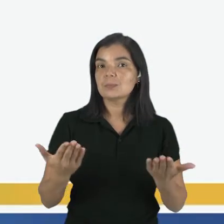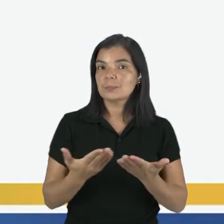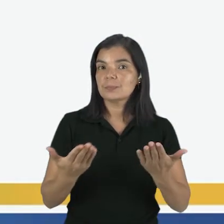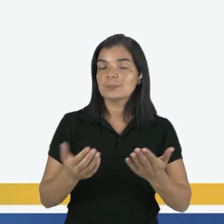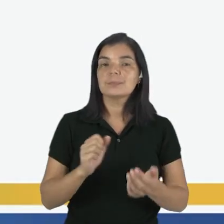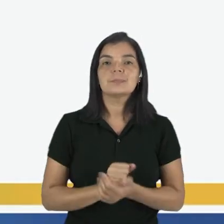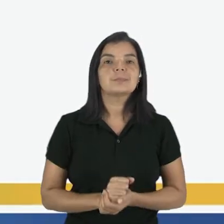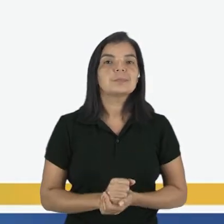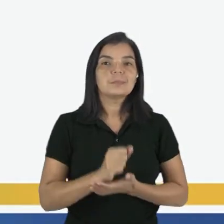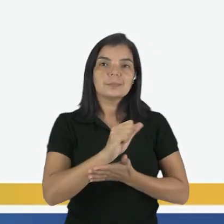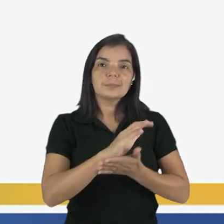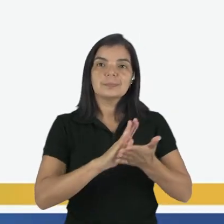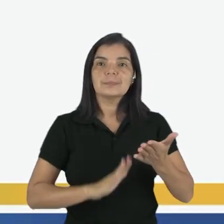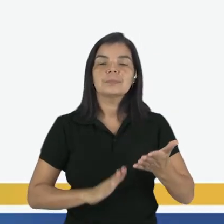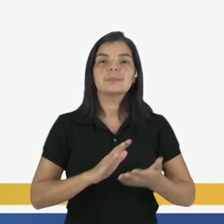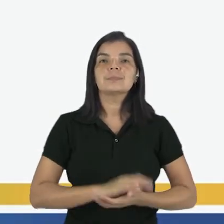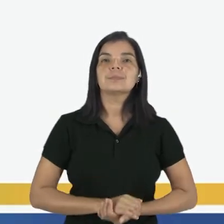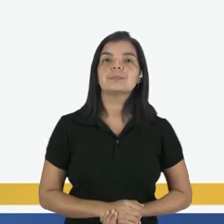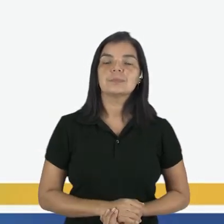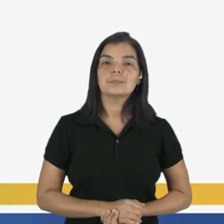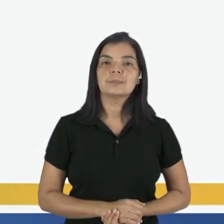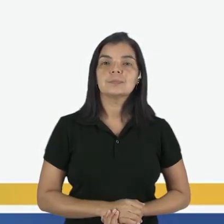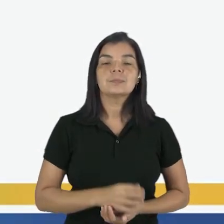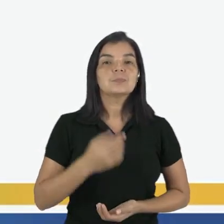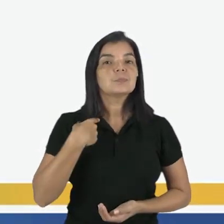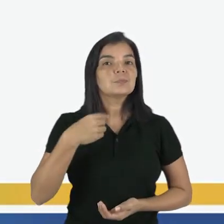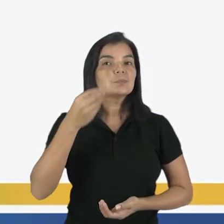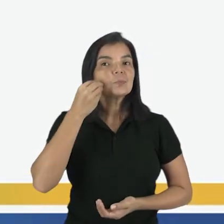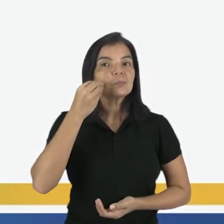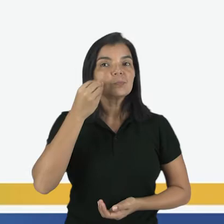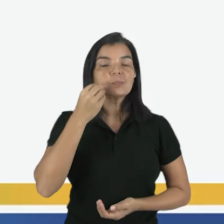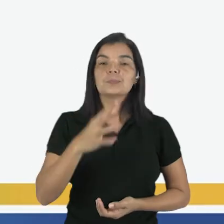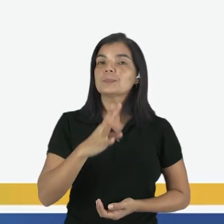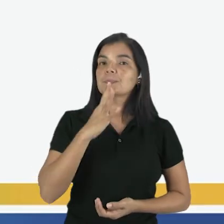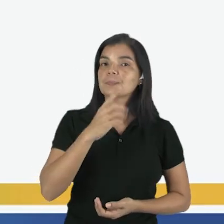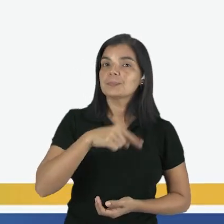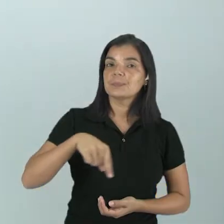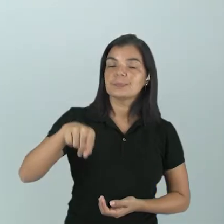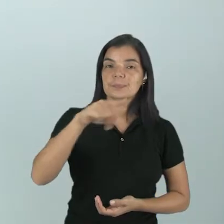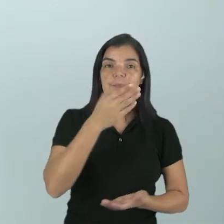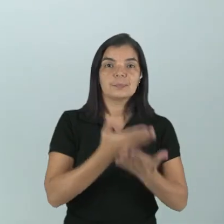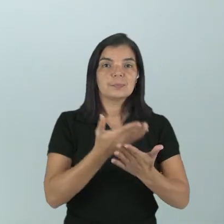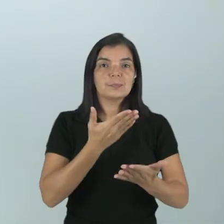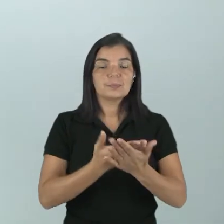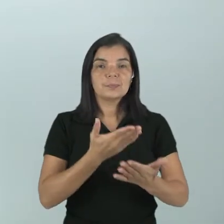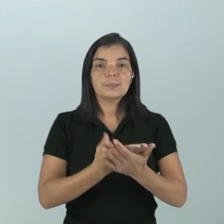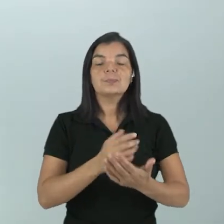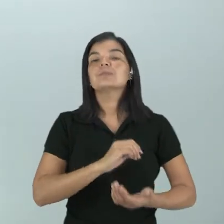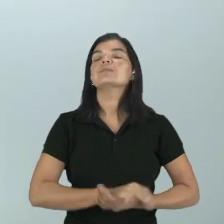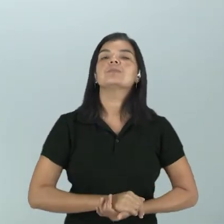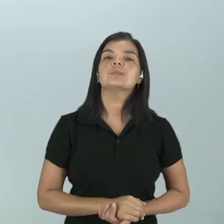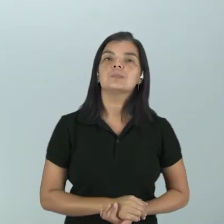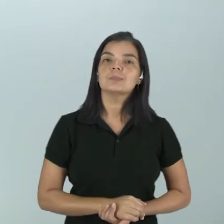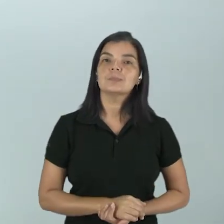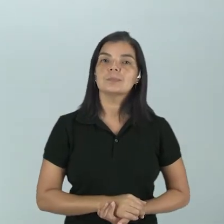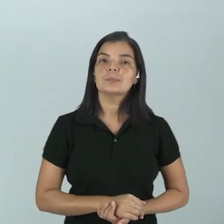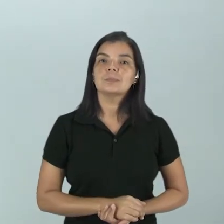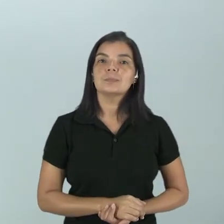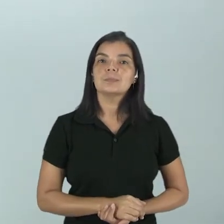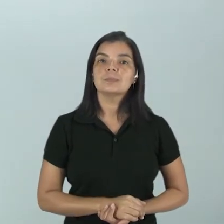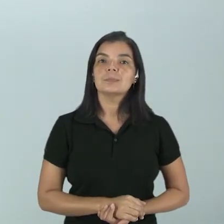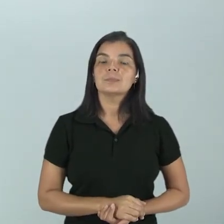Agora vem a hora da nossa atividade. Vamos testar o conhecimento de vocês em relação às aulas que nós